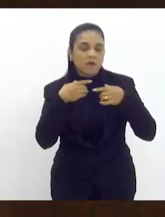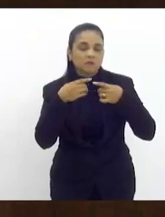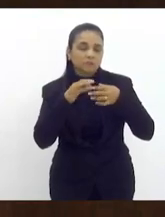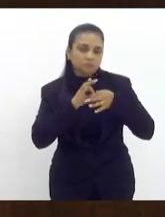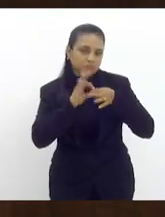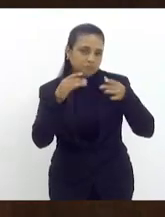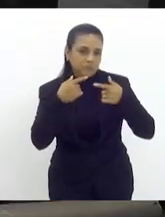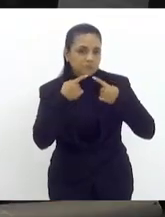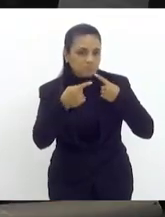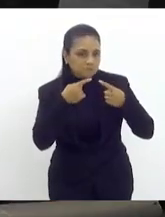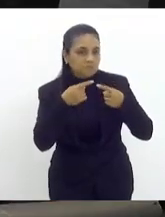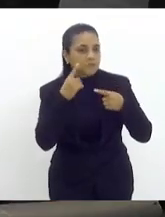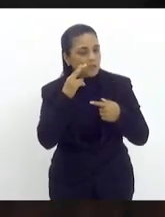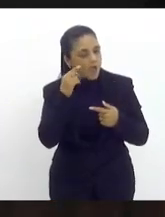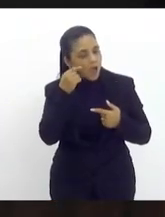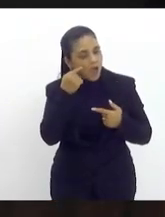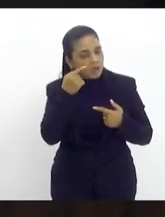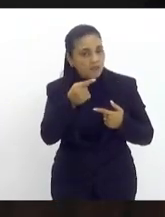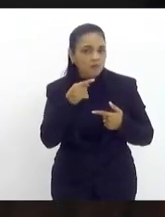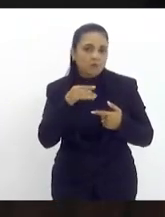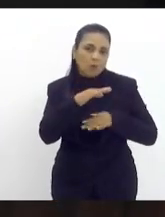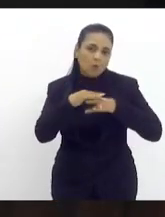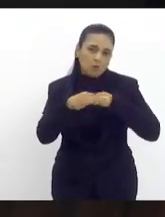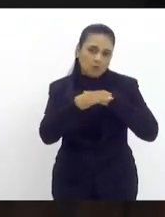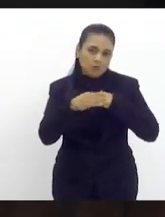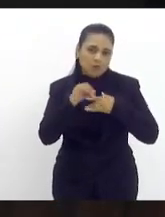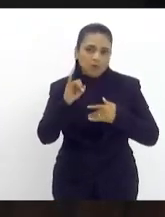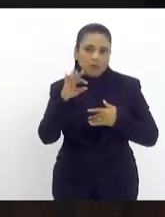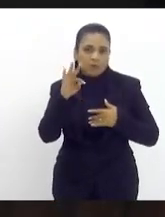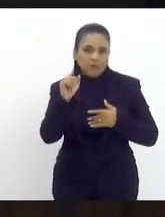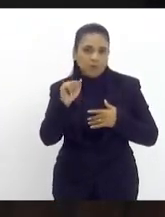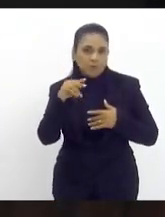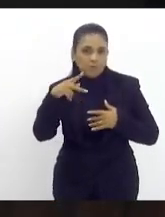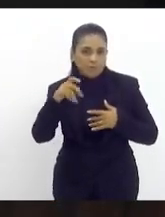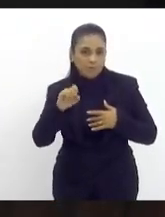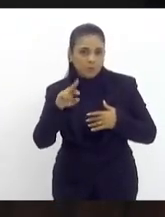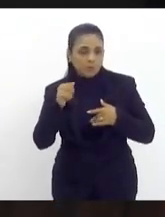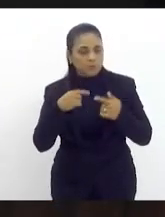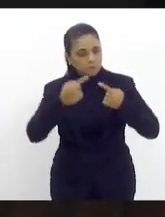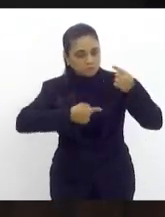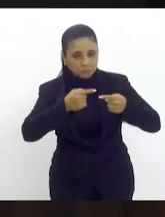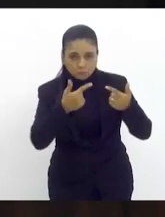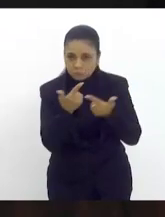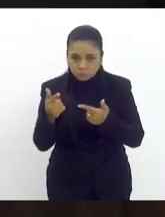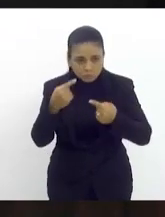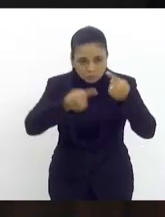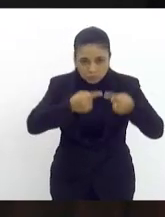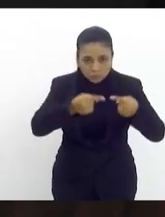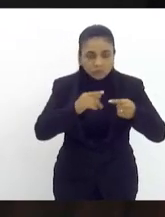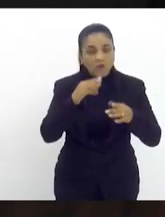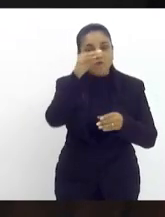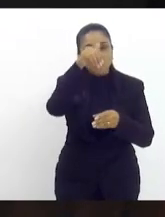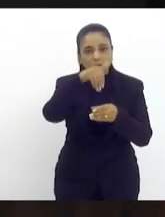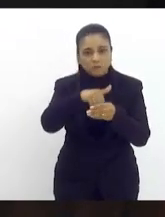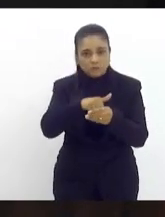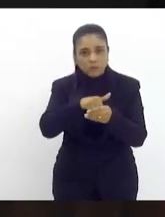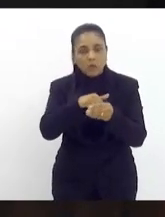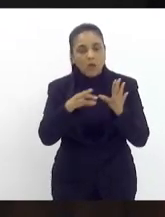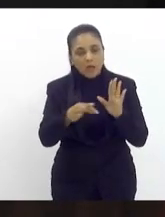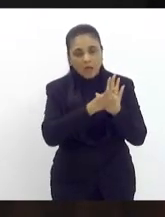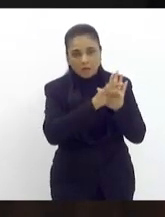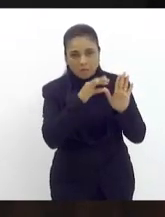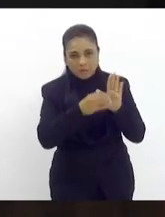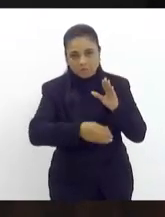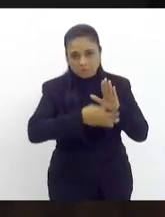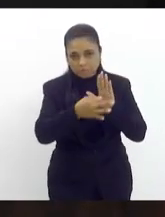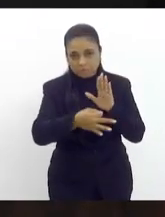Itaperuna. Obrigada, presidente. Obrigado. Não havendo mais quem queira discutir, encerrada a discussão. Em votação, a emenda de redação. Os senhores